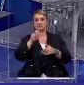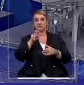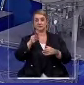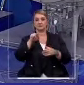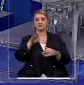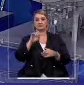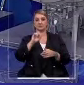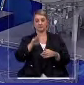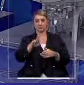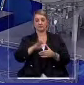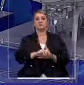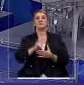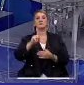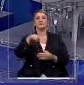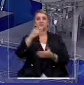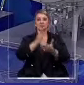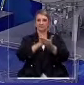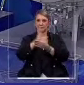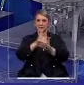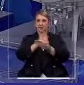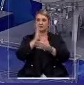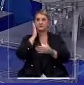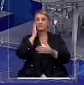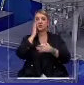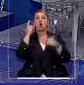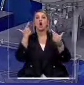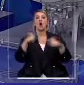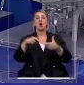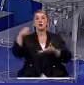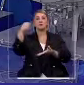loterias.caixa.gov.br. Logo após a apuração, você saberá